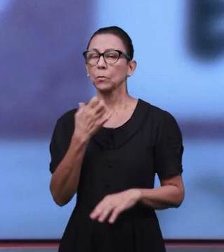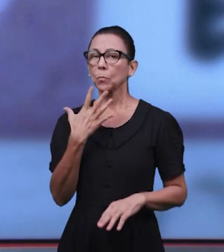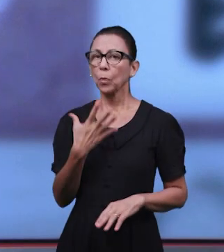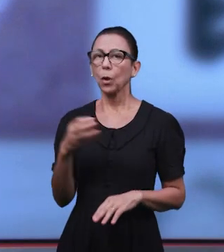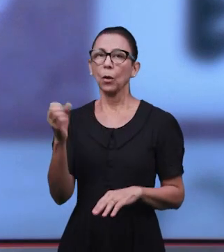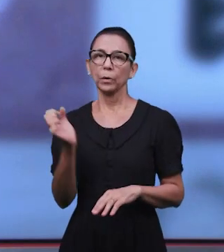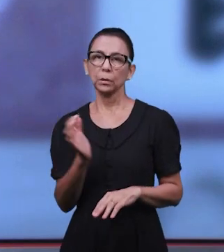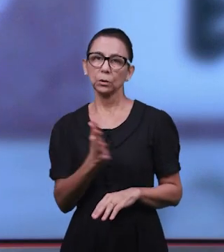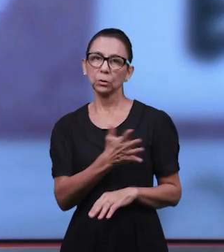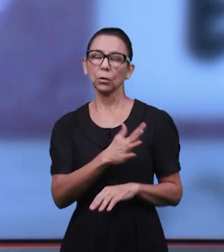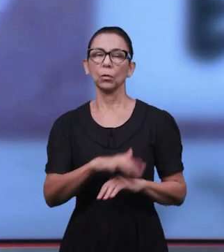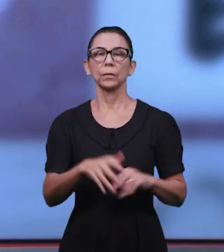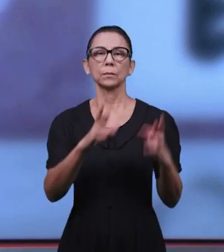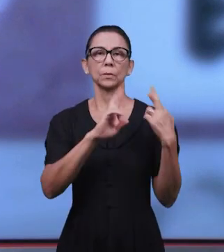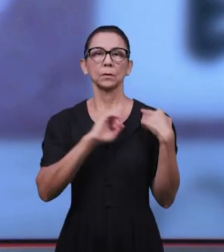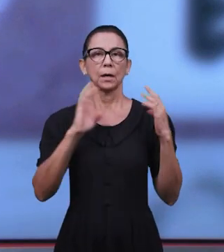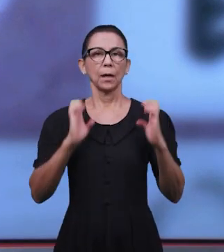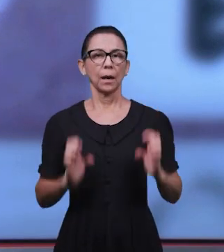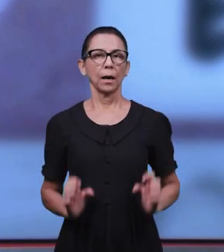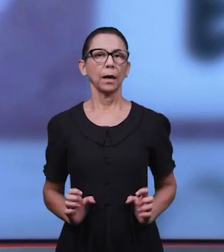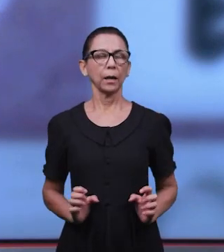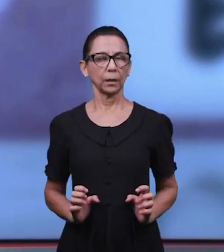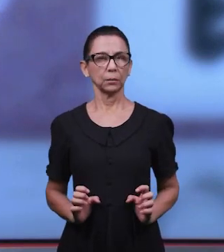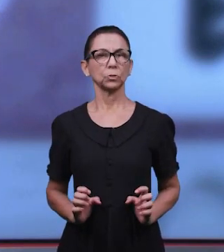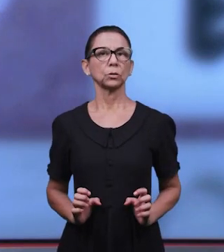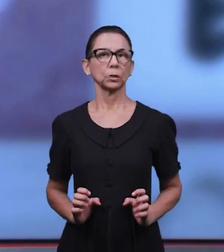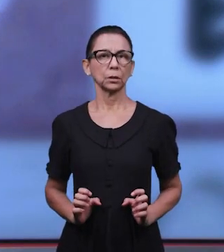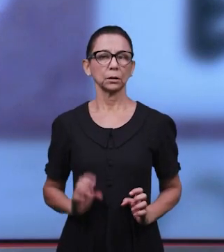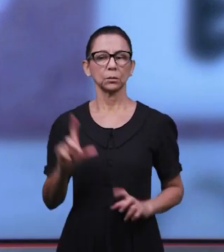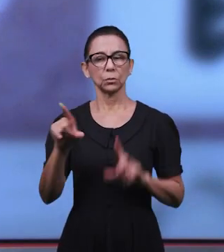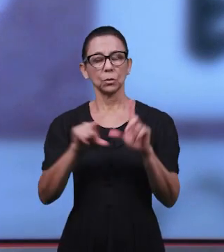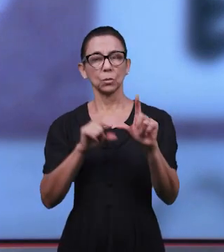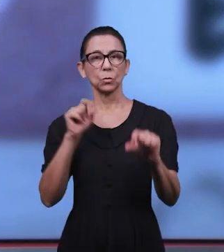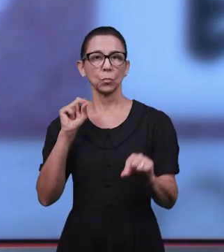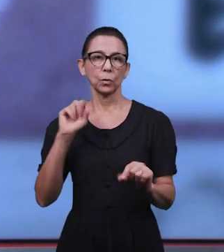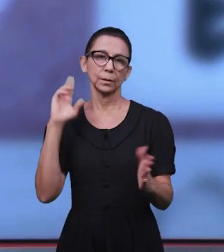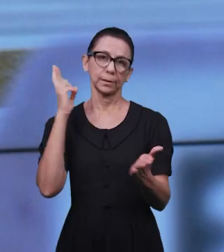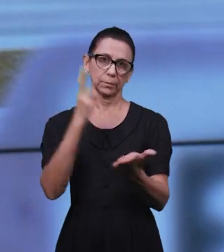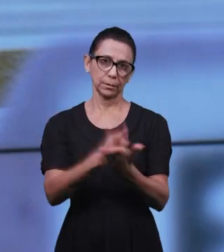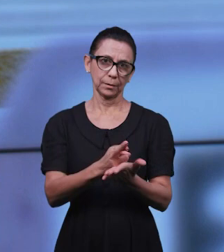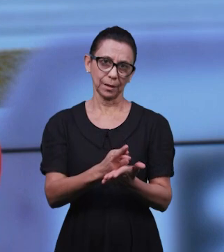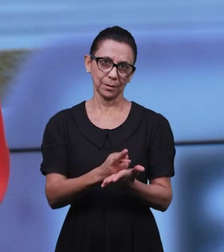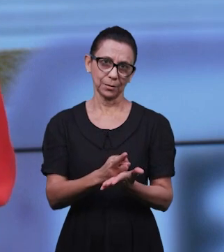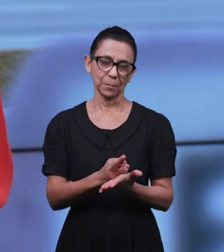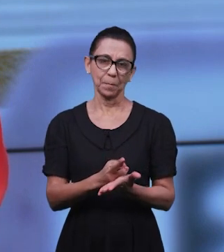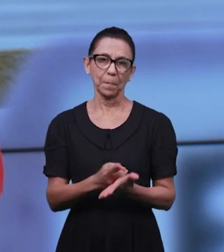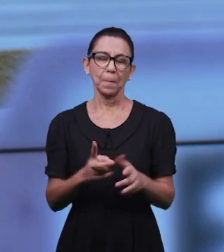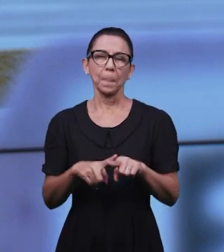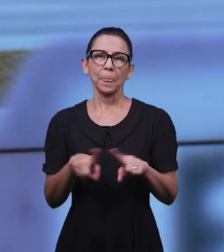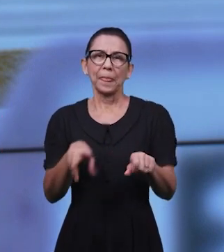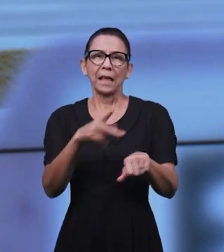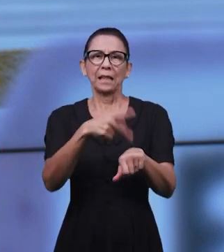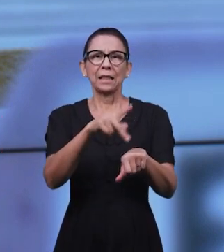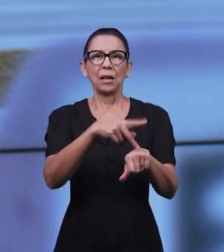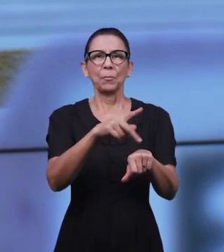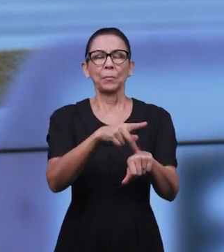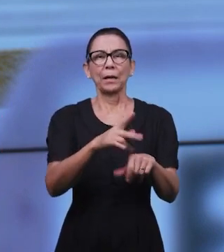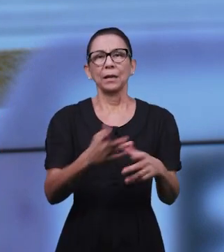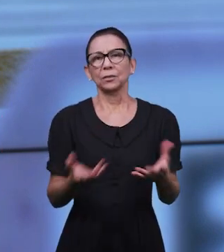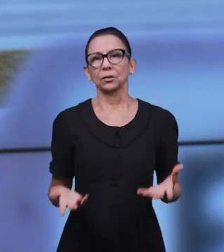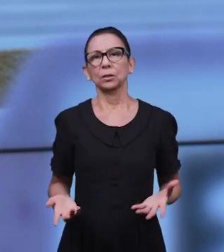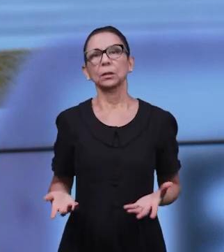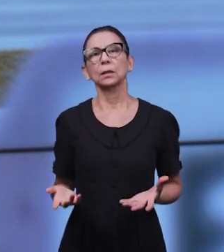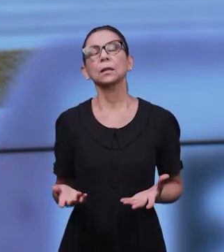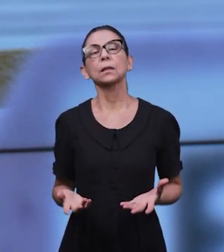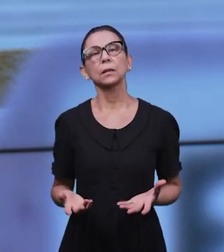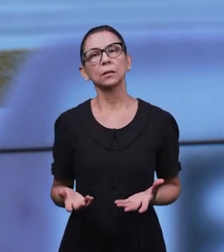na responsabilidade ética de suas próprias escolhas e consequências. Na prática, não há necessidade de separar